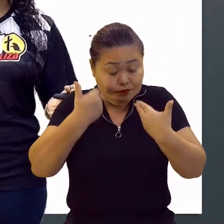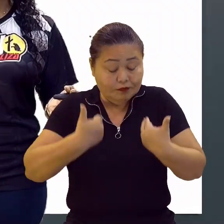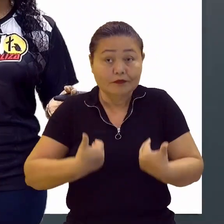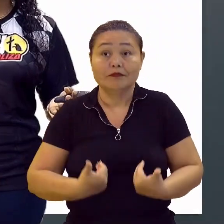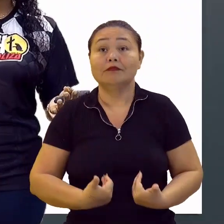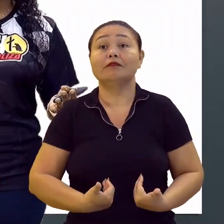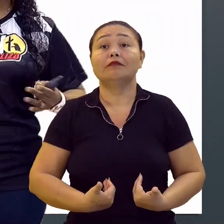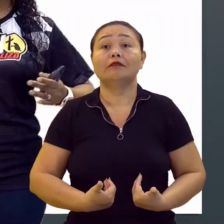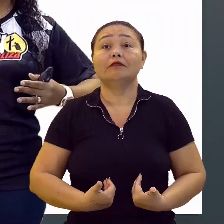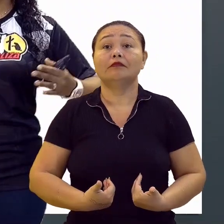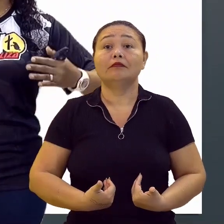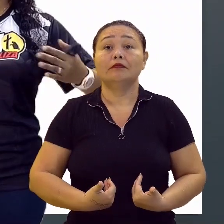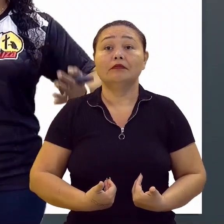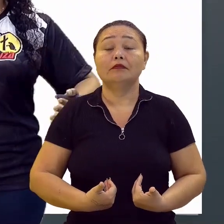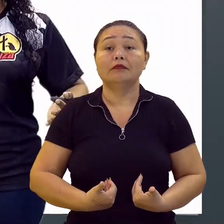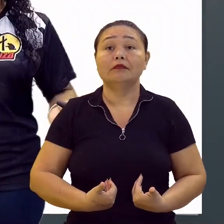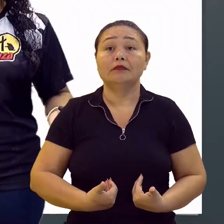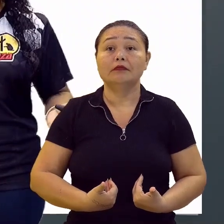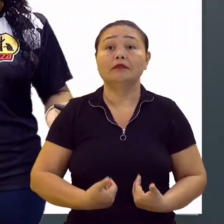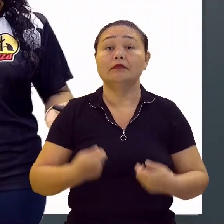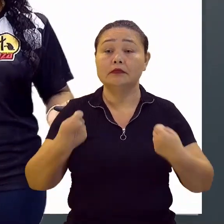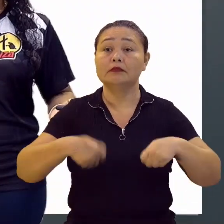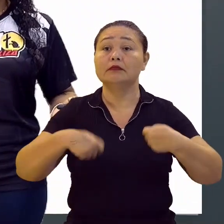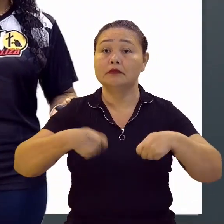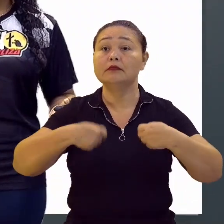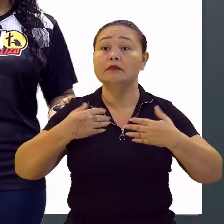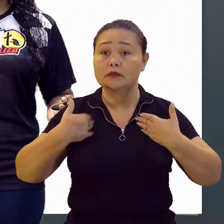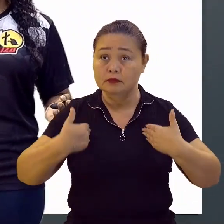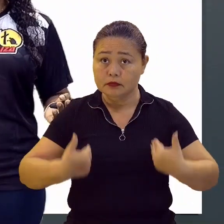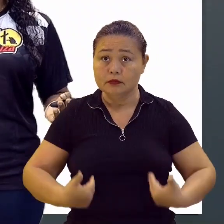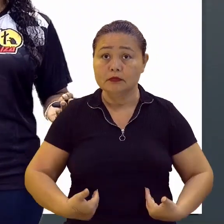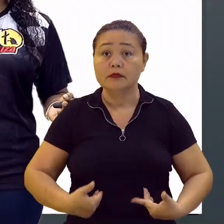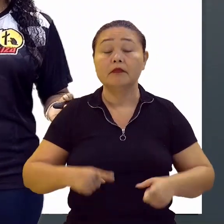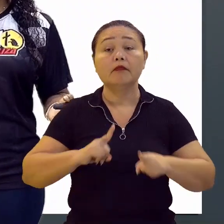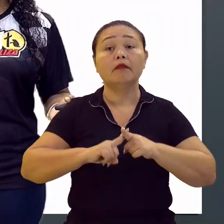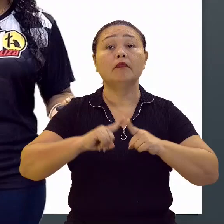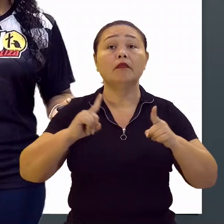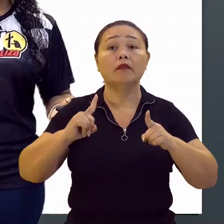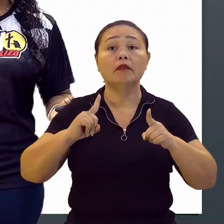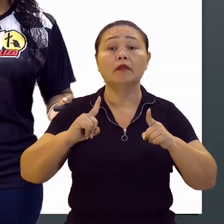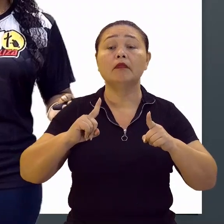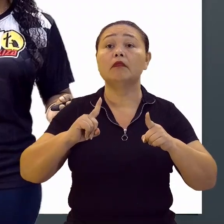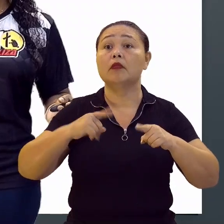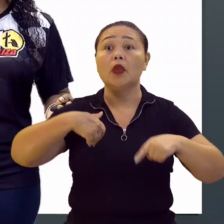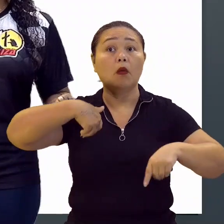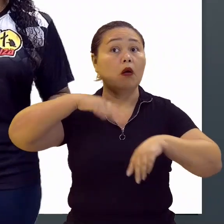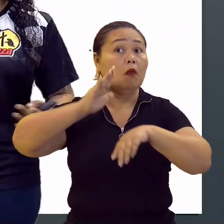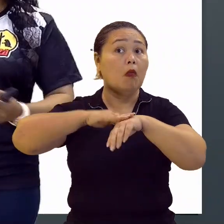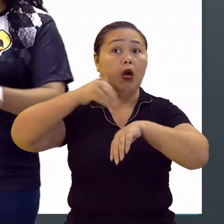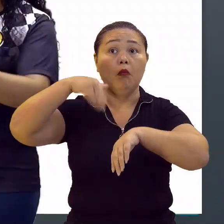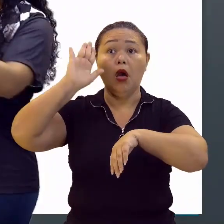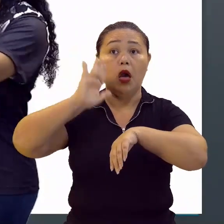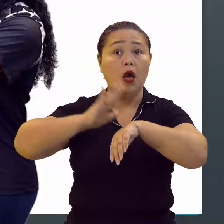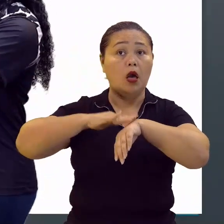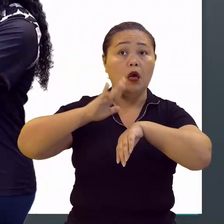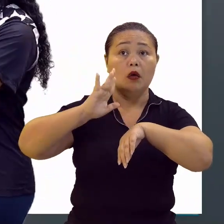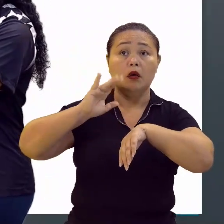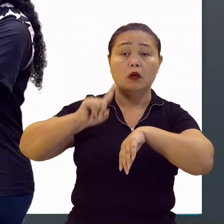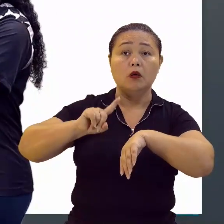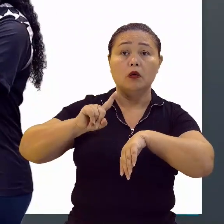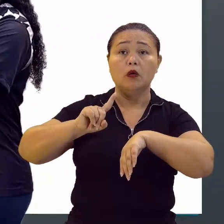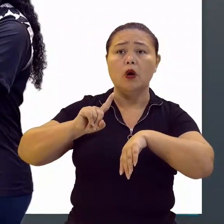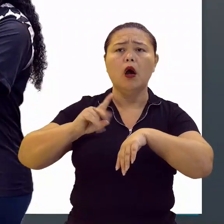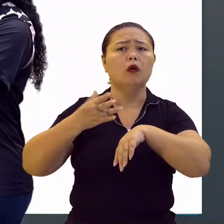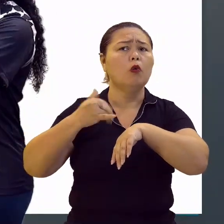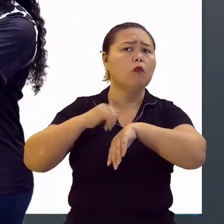meu corpo, né? Aliás, a gente precisa dar atenção ao corpo, mas esses excessos de achar que eu tô, gordo